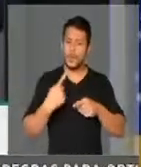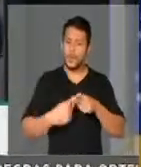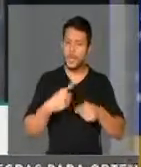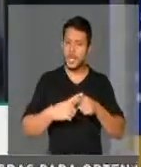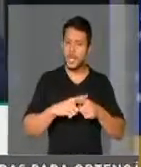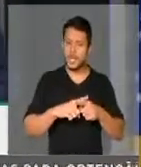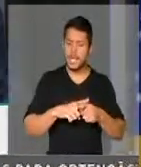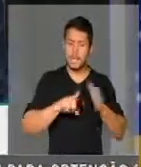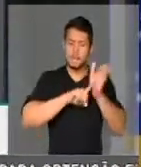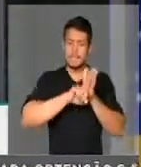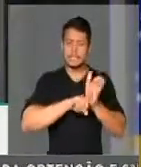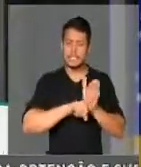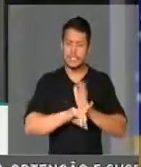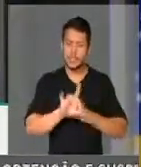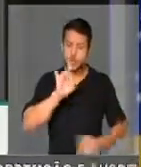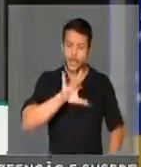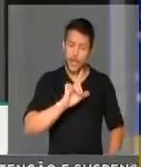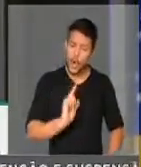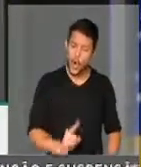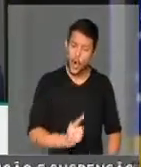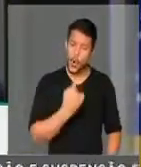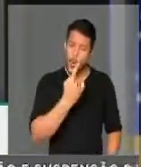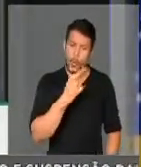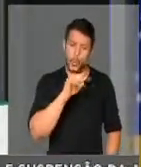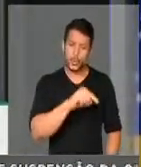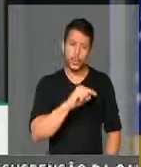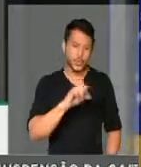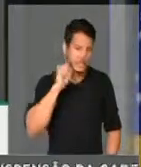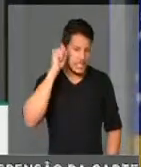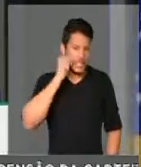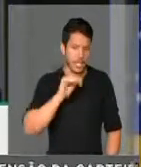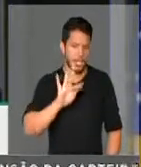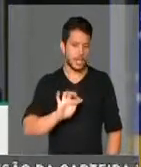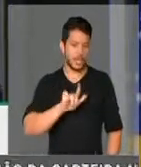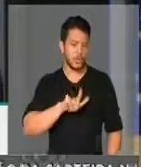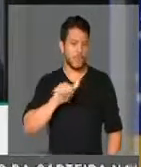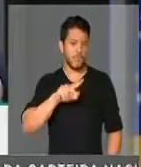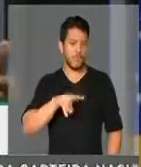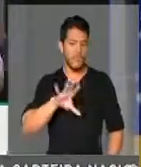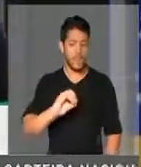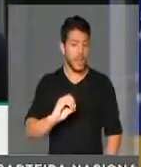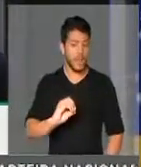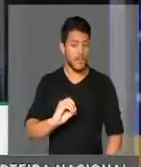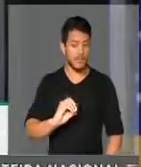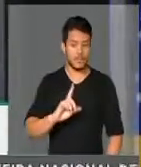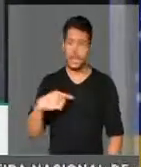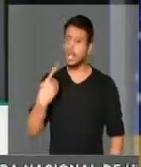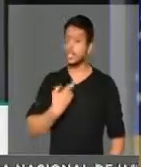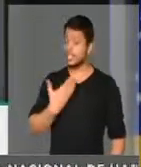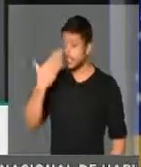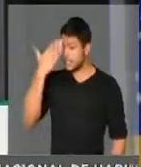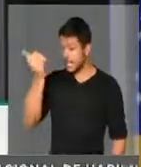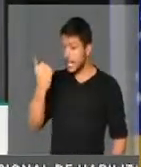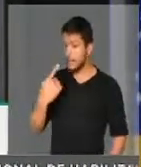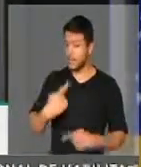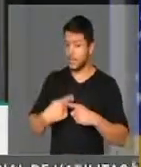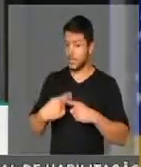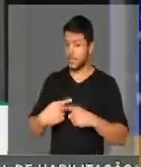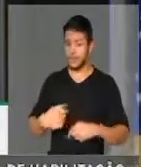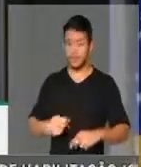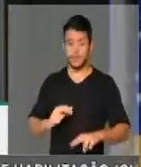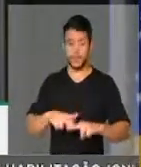carnaval está sendo feito apenas com o senador Flávio Bolsonaro? Nós sabemos por quê. Porque